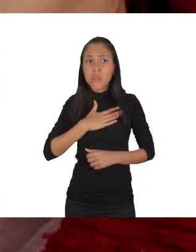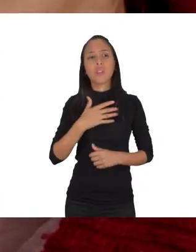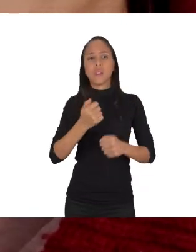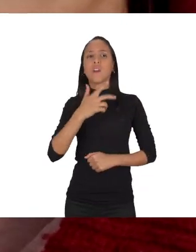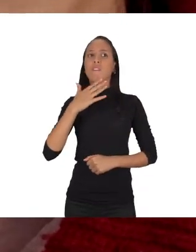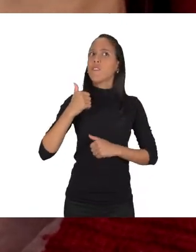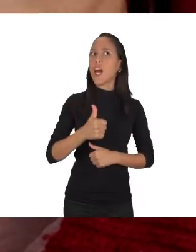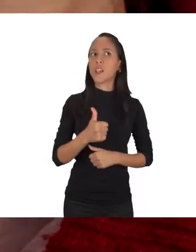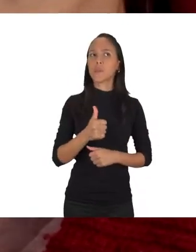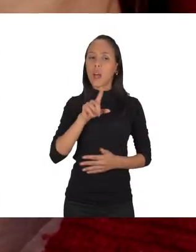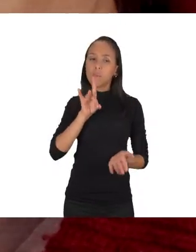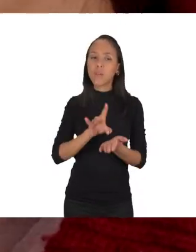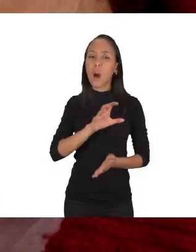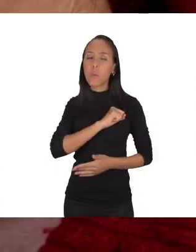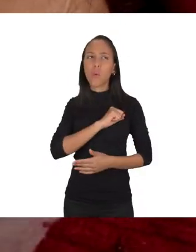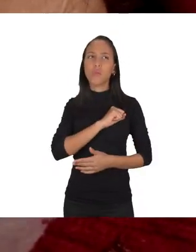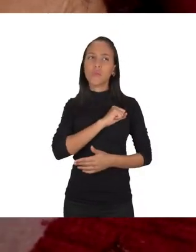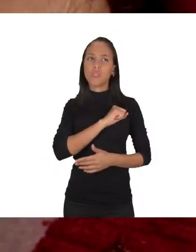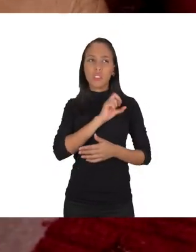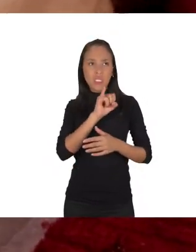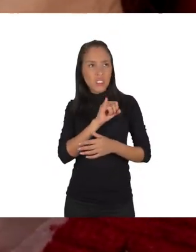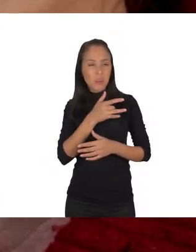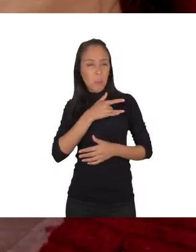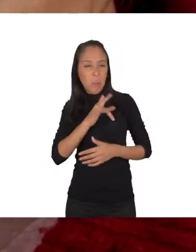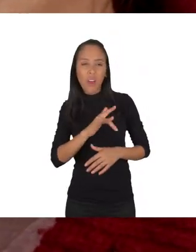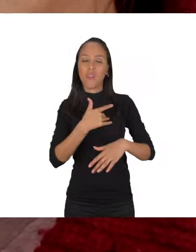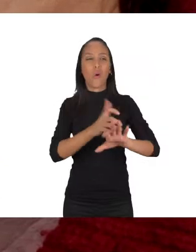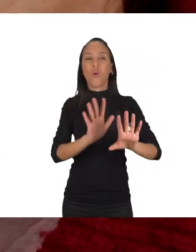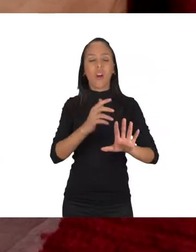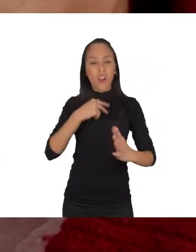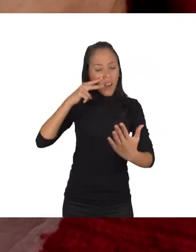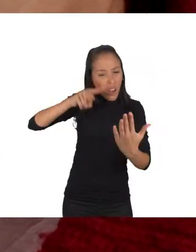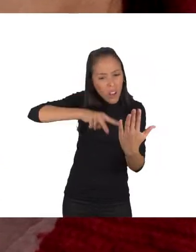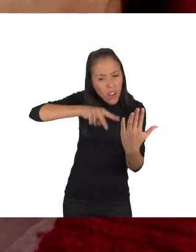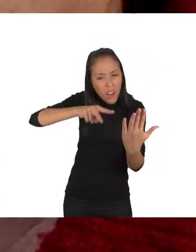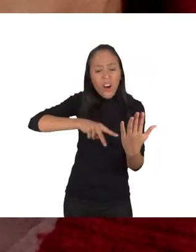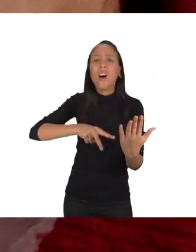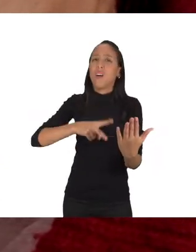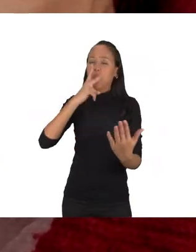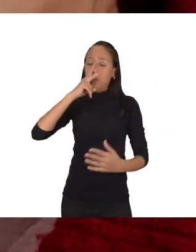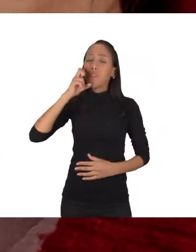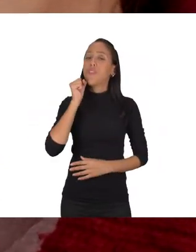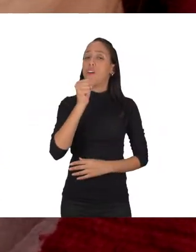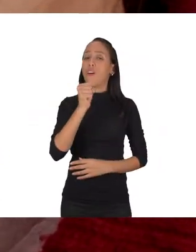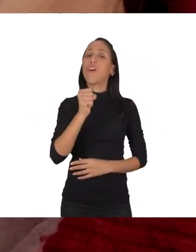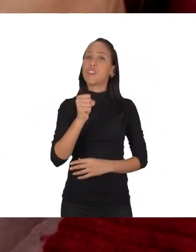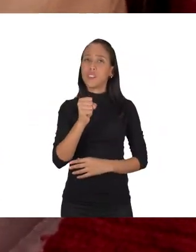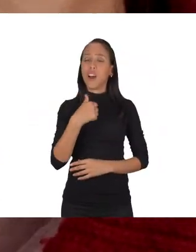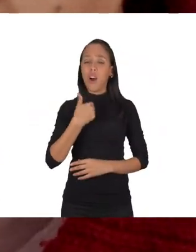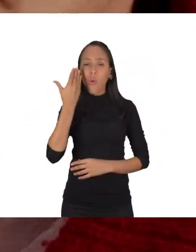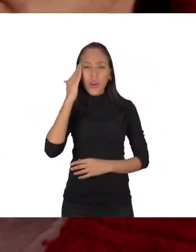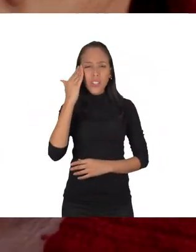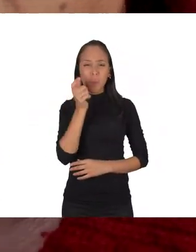por amor, porque diferente ninguém vai ficar do meu lado. Que eu já vi quão grande era o impacto daquele laudo que eu tava pegando, porque eu entendi que aquelas